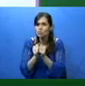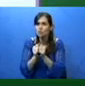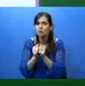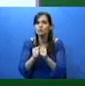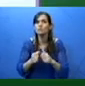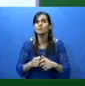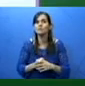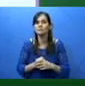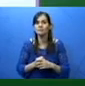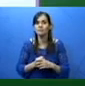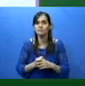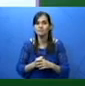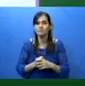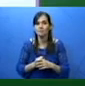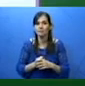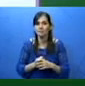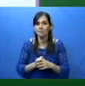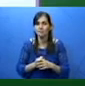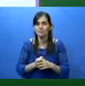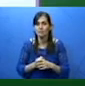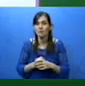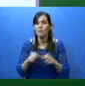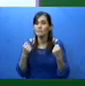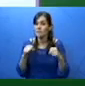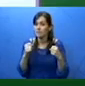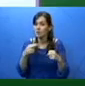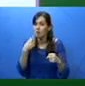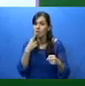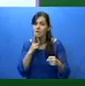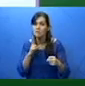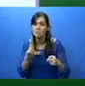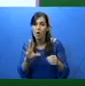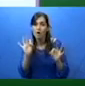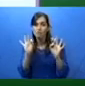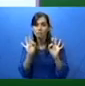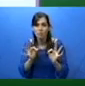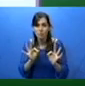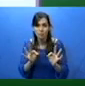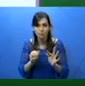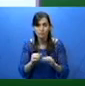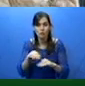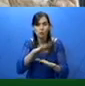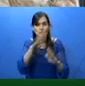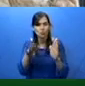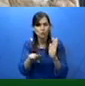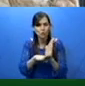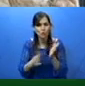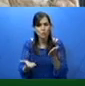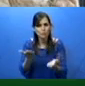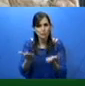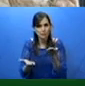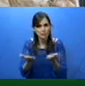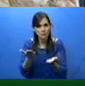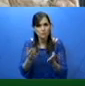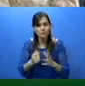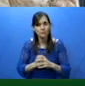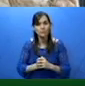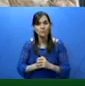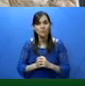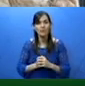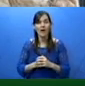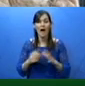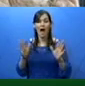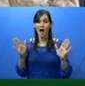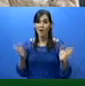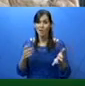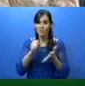para vocês colocarem as respostas, certo? O peso total. Vamos para o próximo. Agora é o exercício